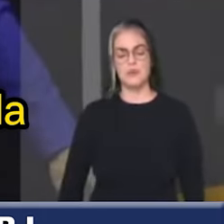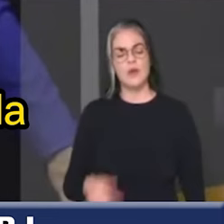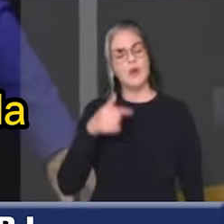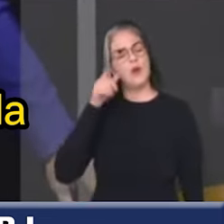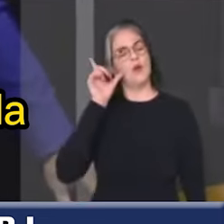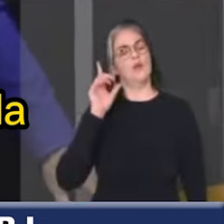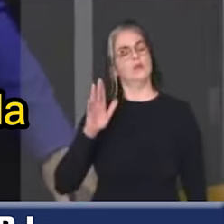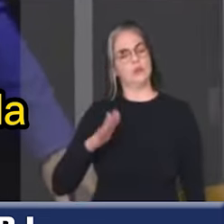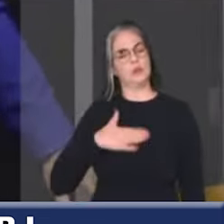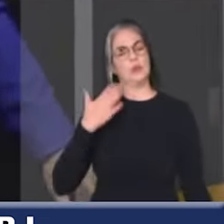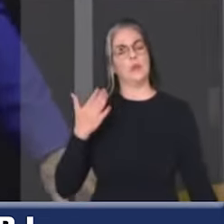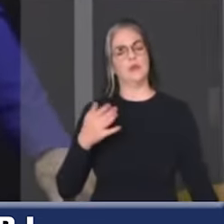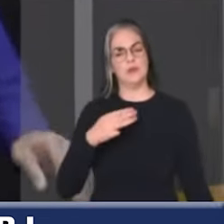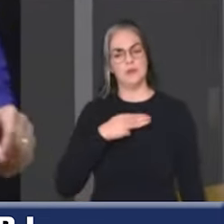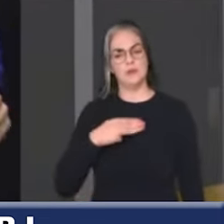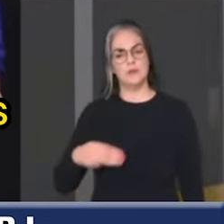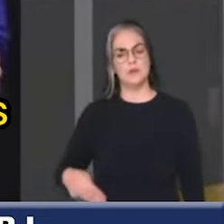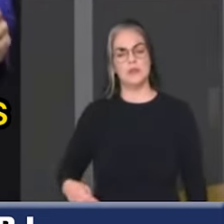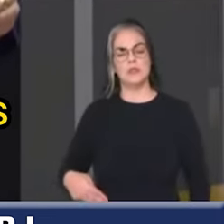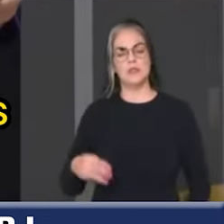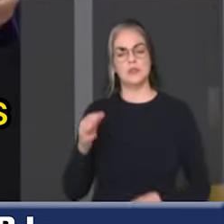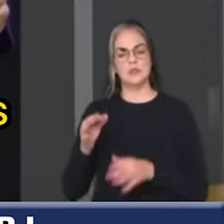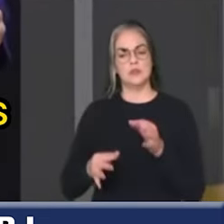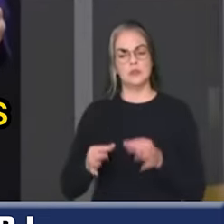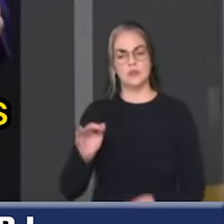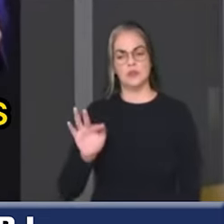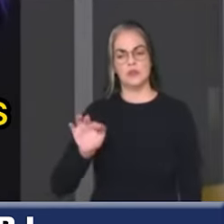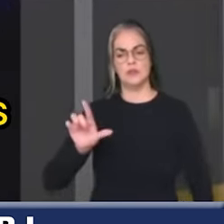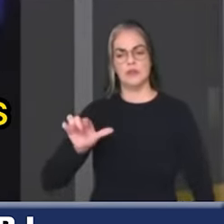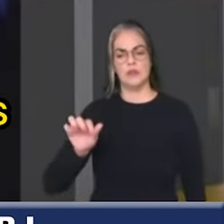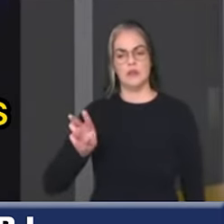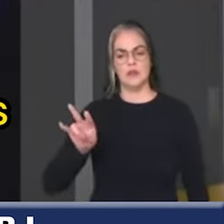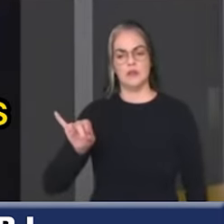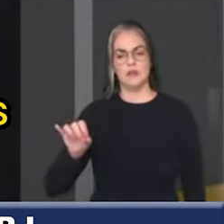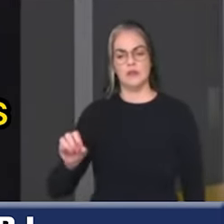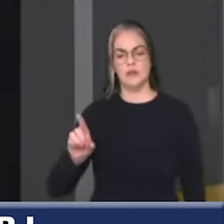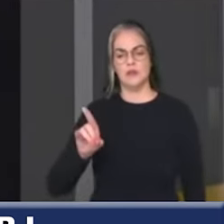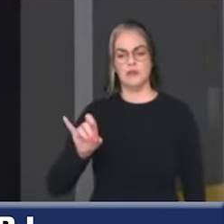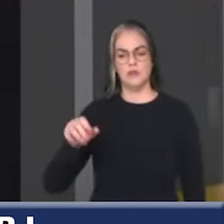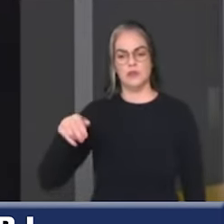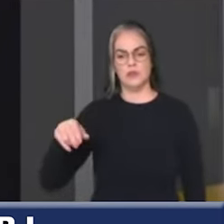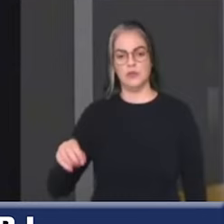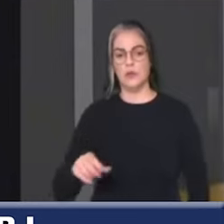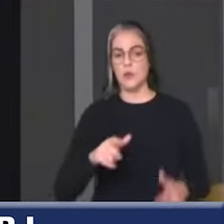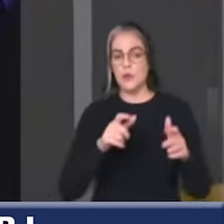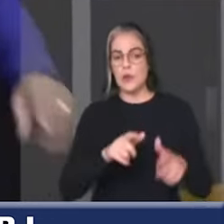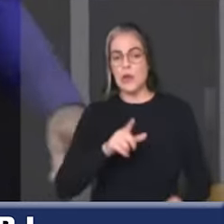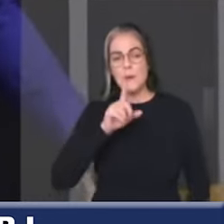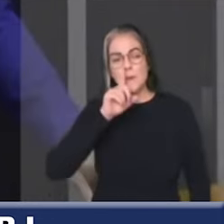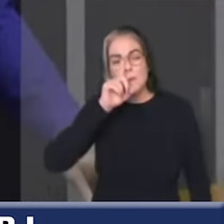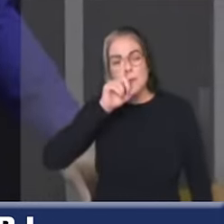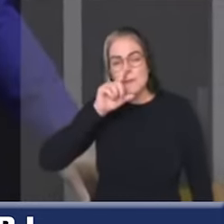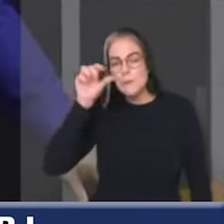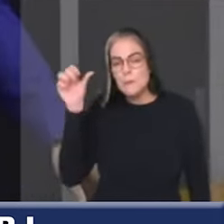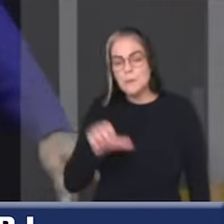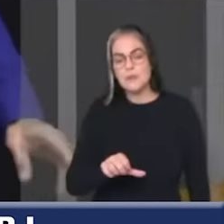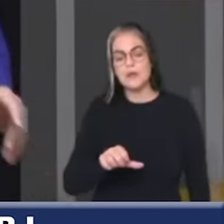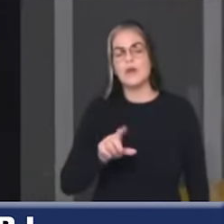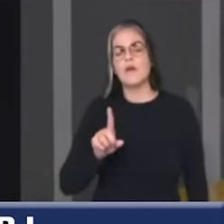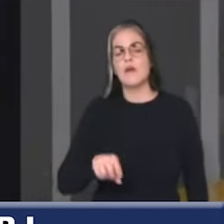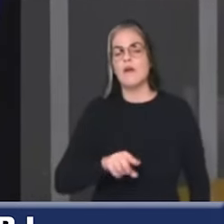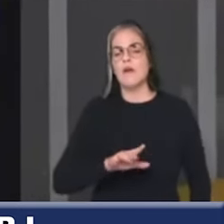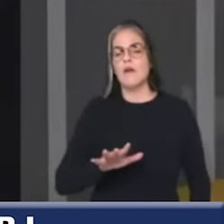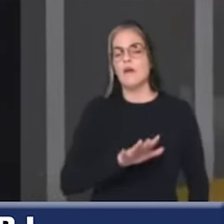ministro da Justiça, Flávio Dino, a um dos complexos mais perigosos do mundo, o Complexo da Maré,